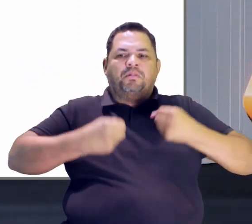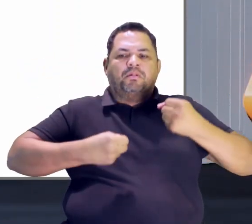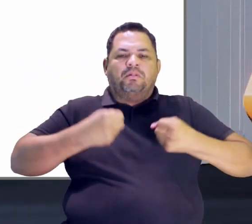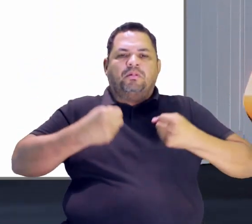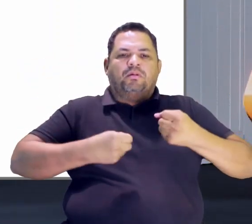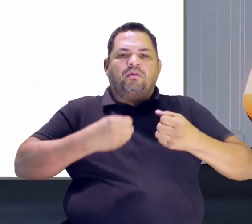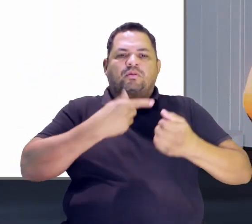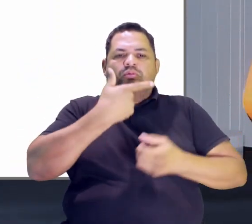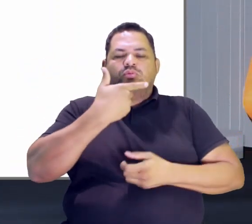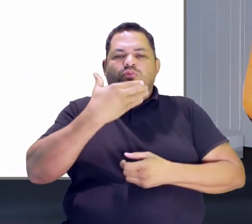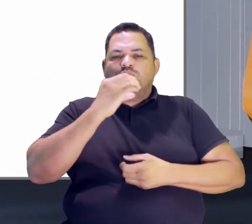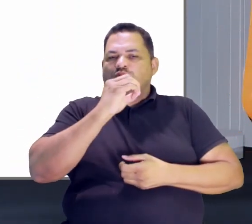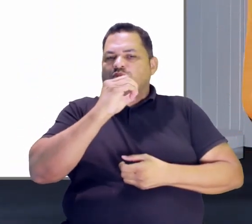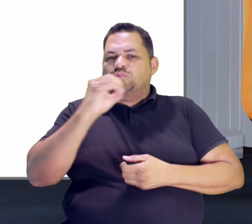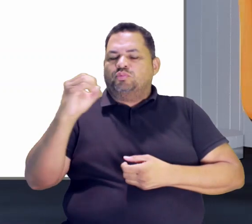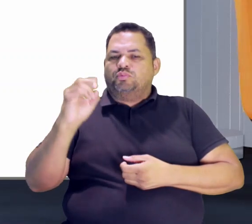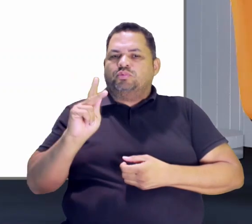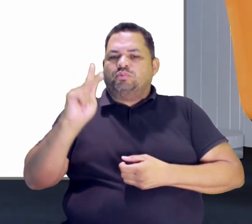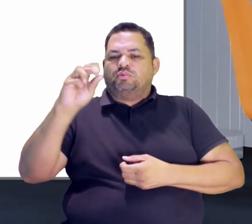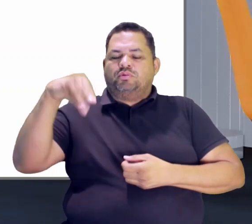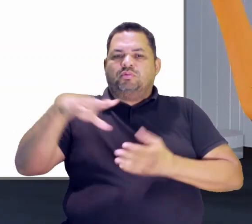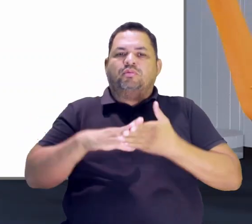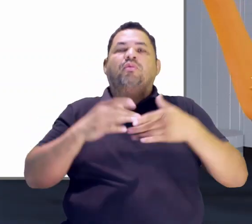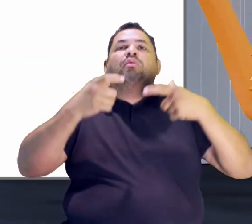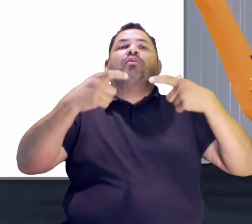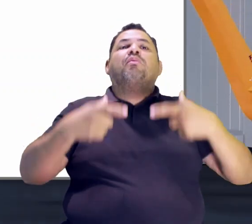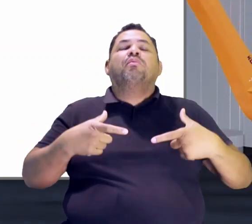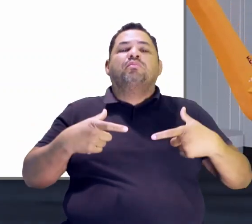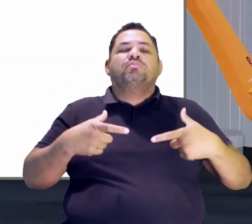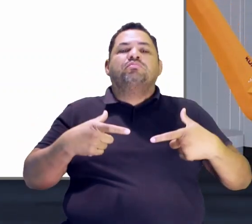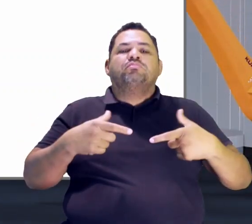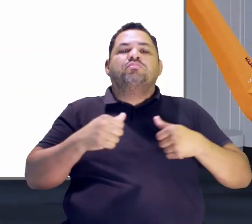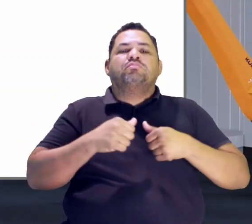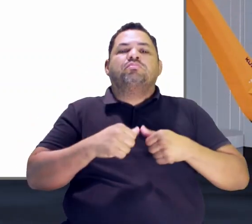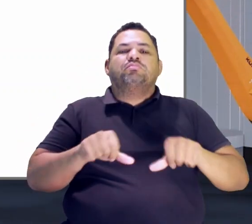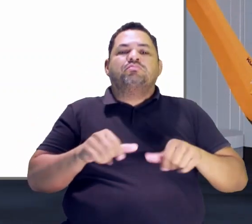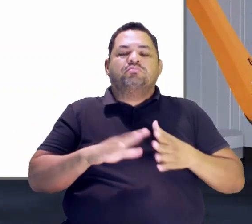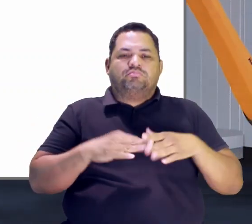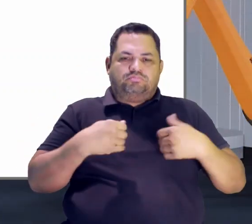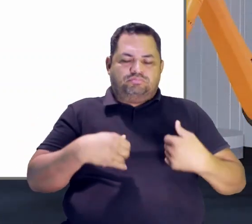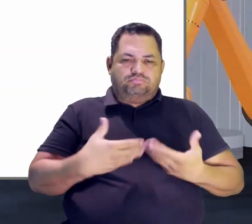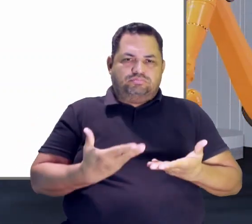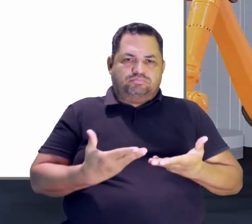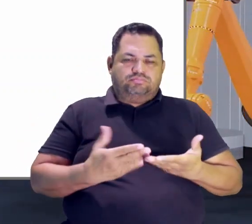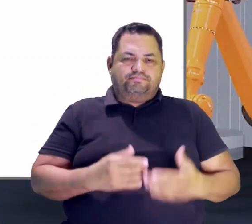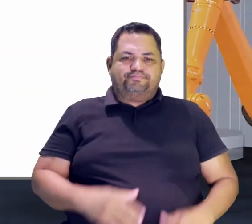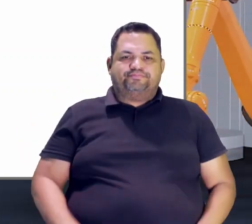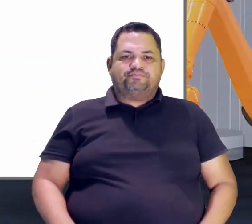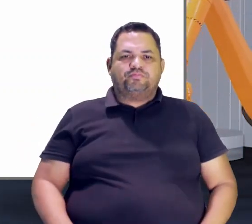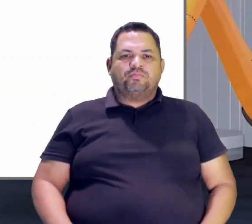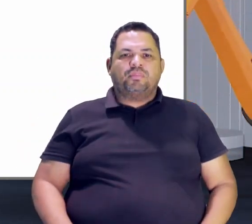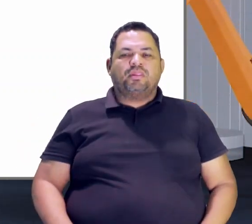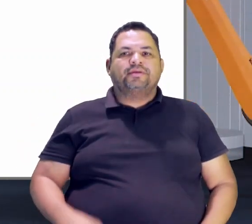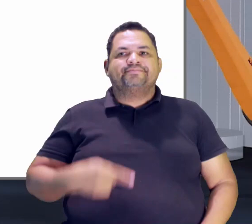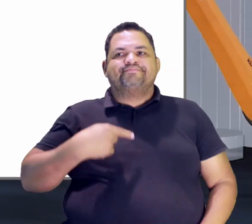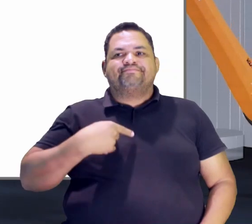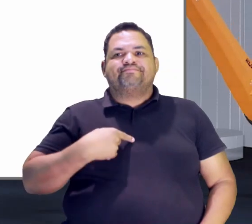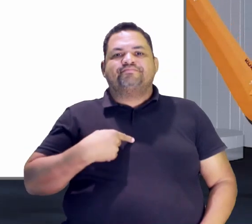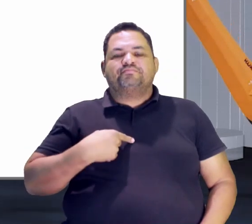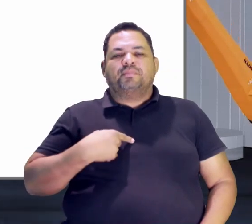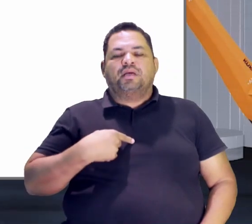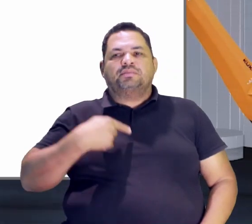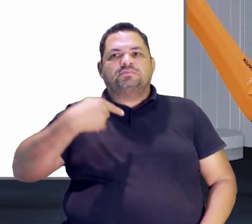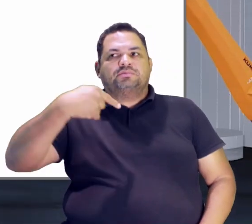andaram 200 quilômetros. Onde eles estão? Tem como você saber? Olha bem, saiu de Porto Velho, mas Porto Velho você pode